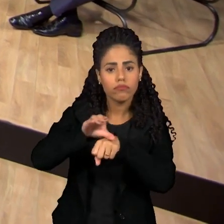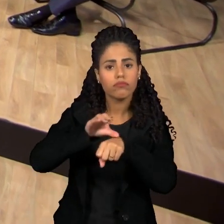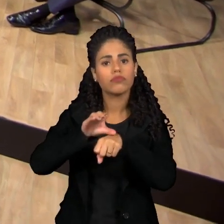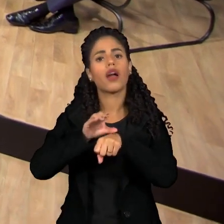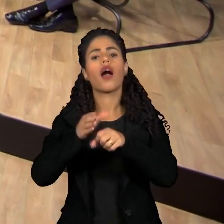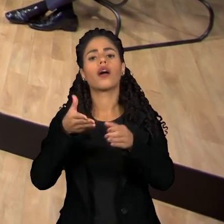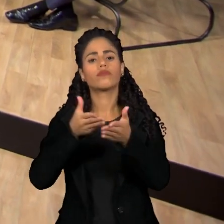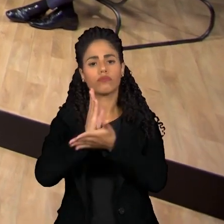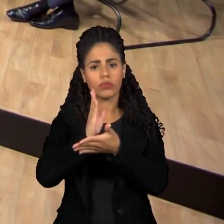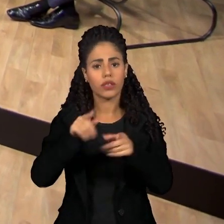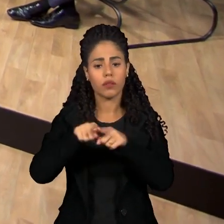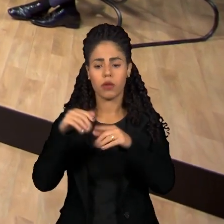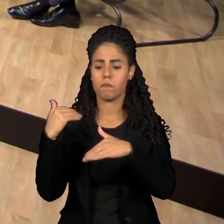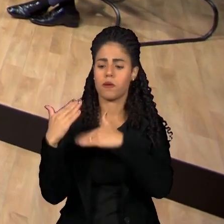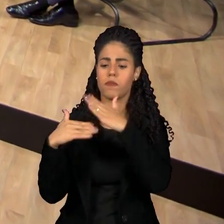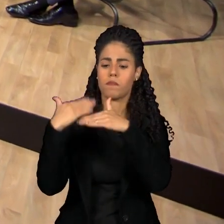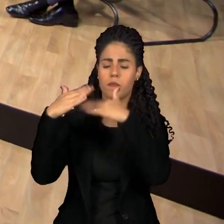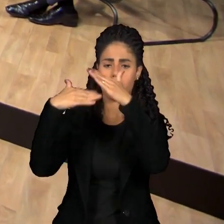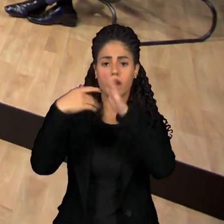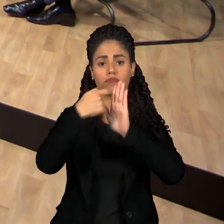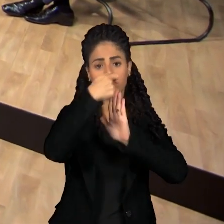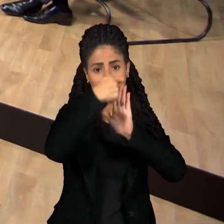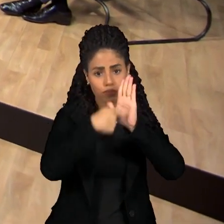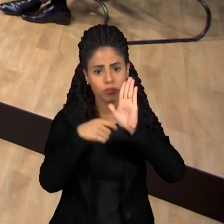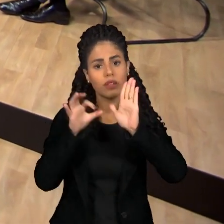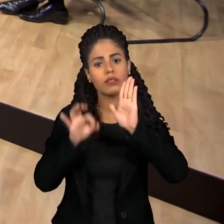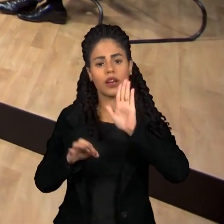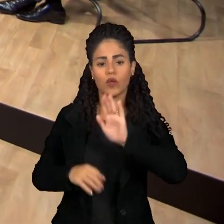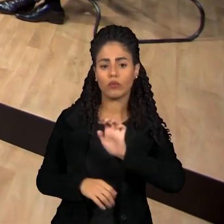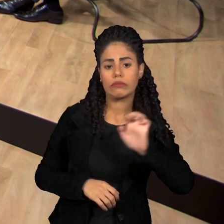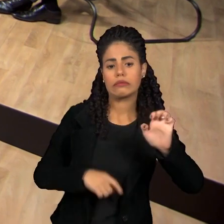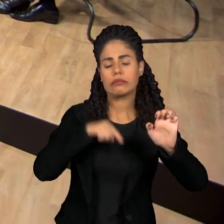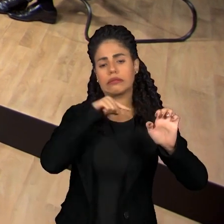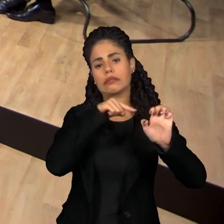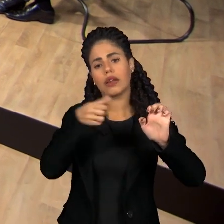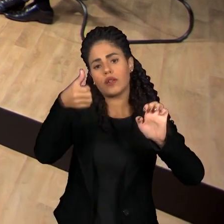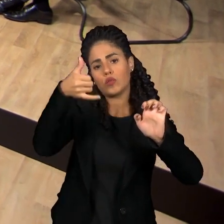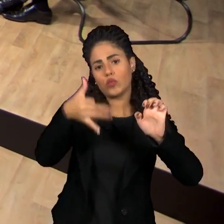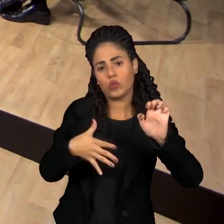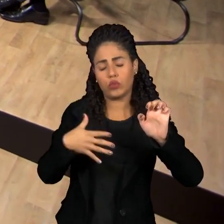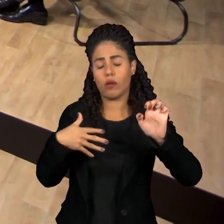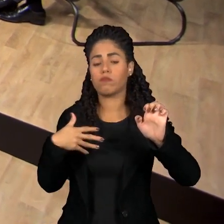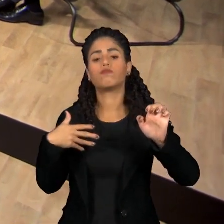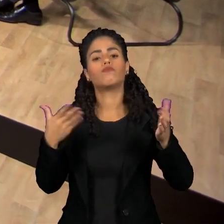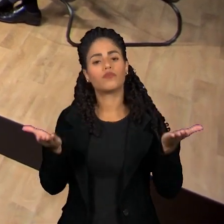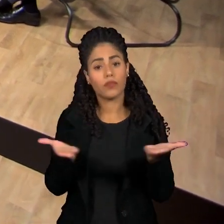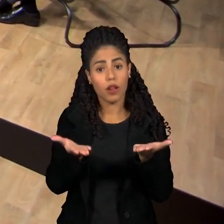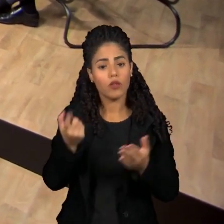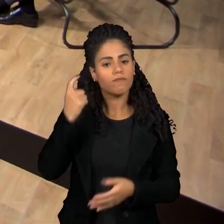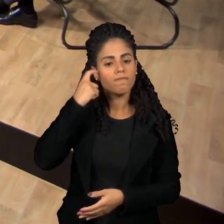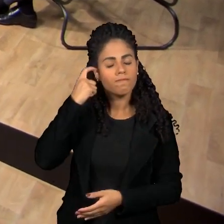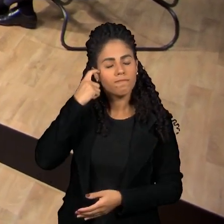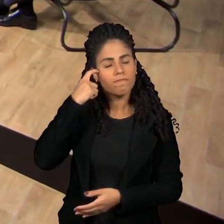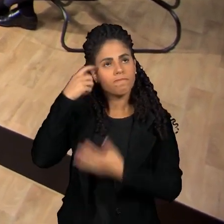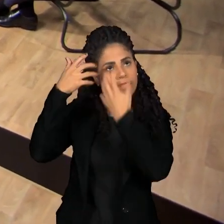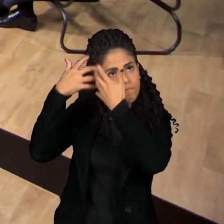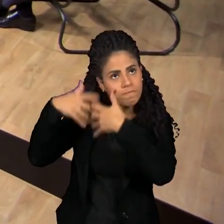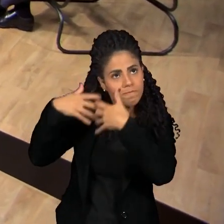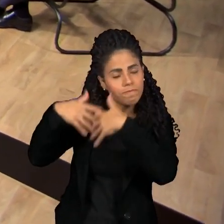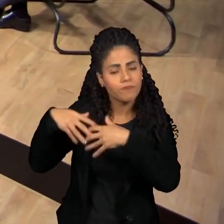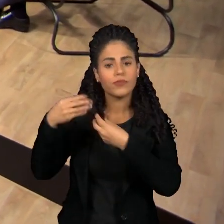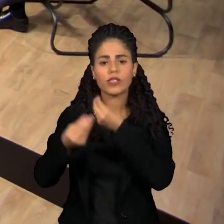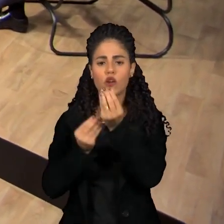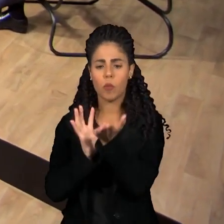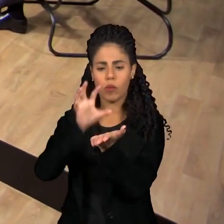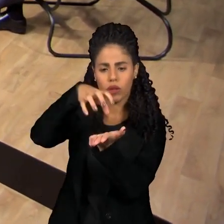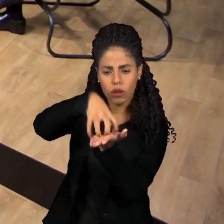que permitiu o avanço de um texto mais inclinado à esquerda, que gera essa rebelião. Então é interessante a gente pensar, muitas vezes a gente pensa o